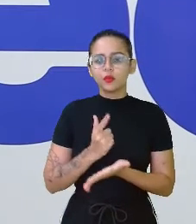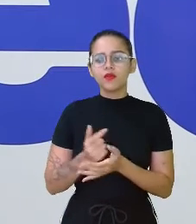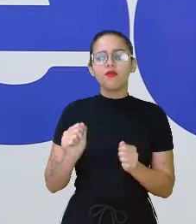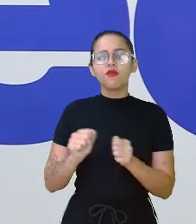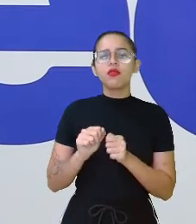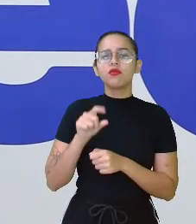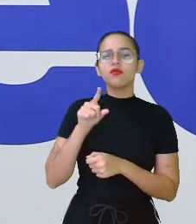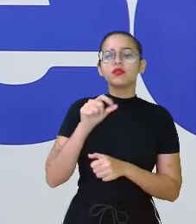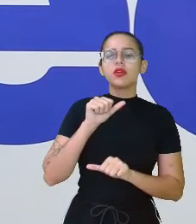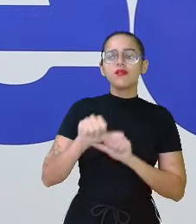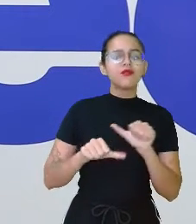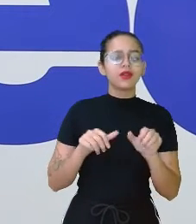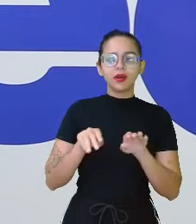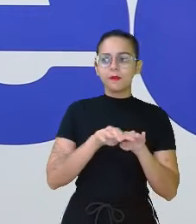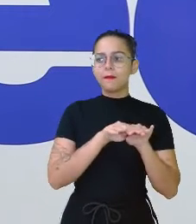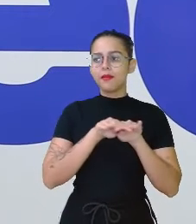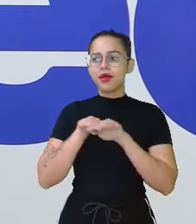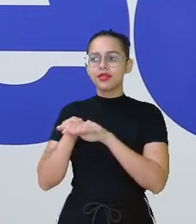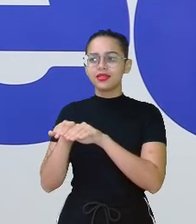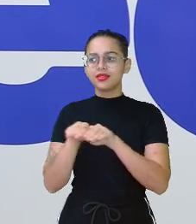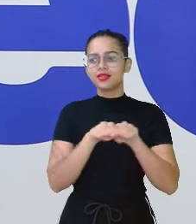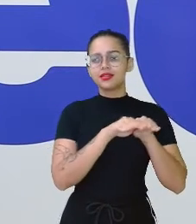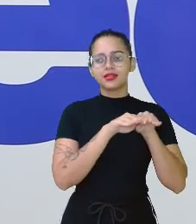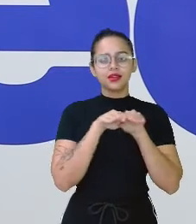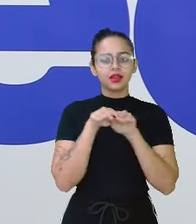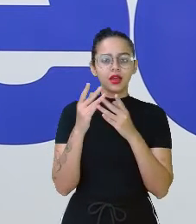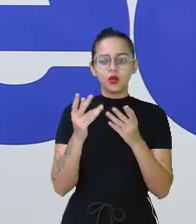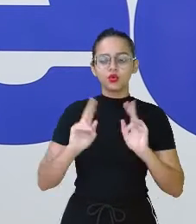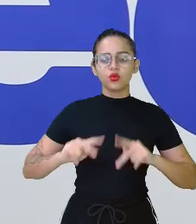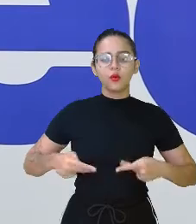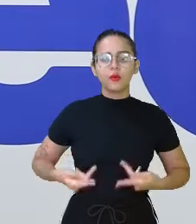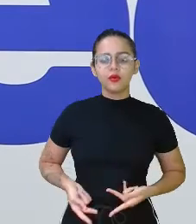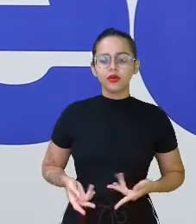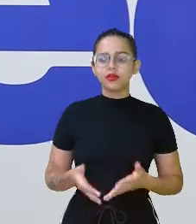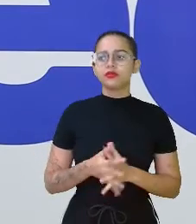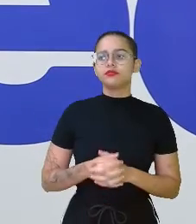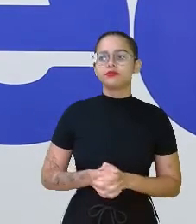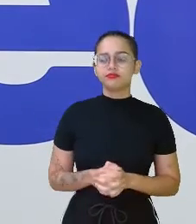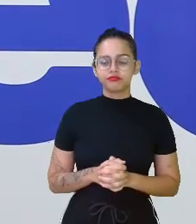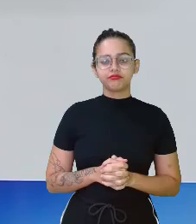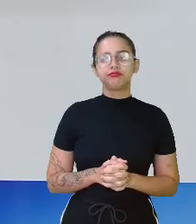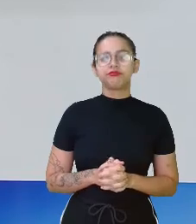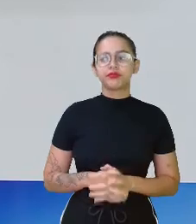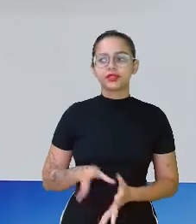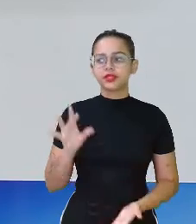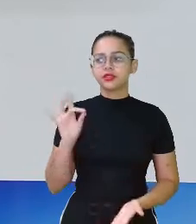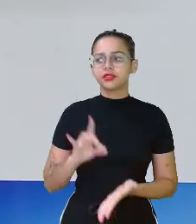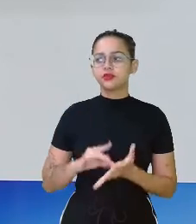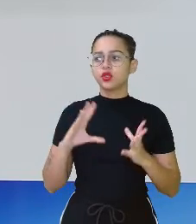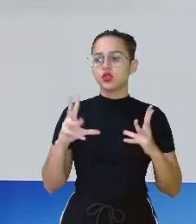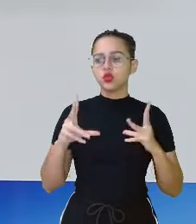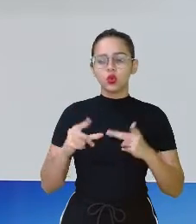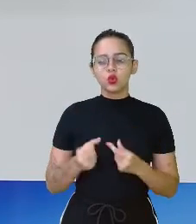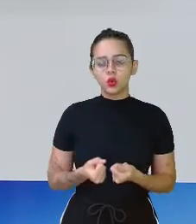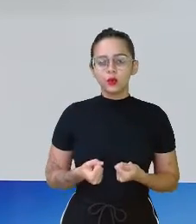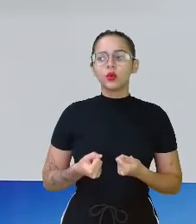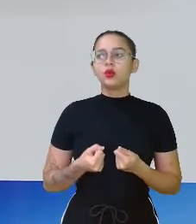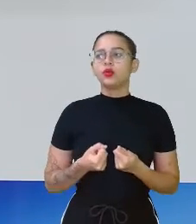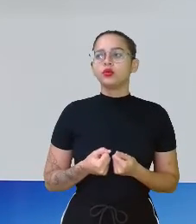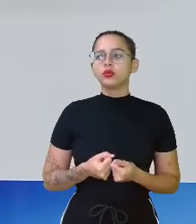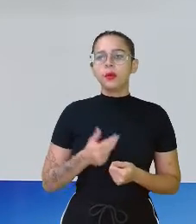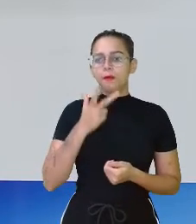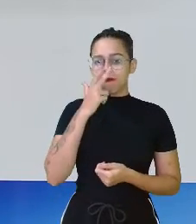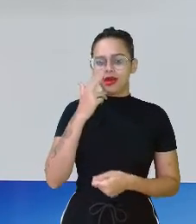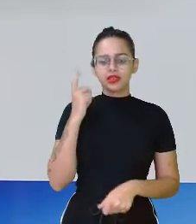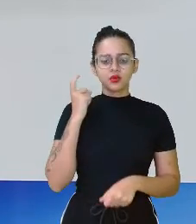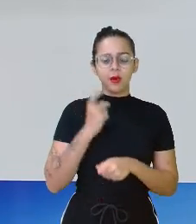você vire padrão. Pois Padronização do ser humano. Padronização, exatamente. Todo mundo ali está empedrecido,